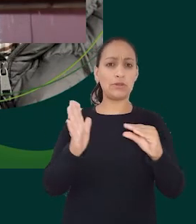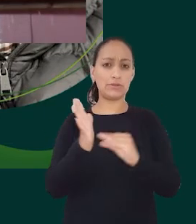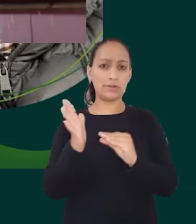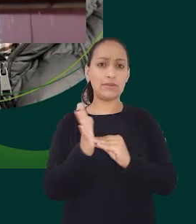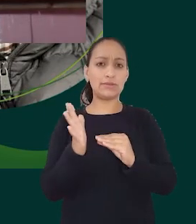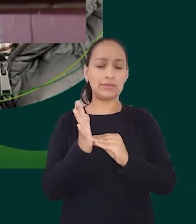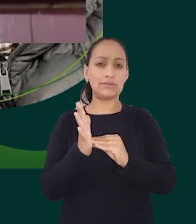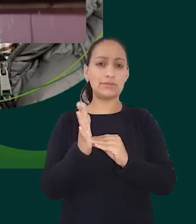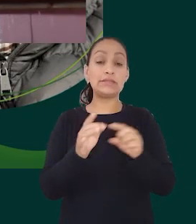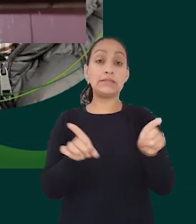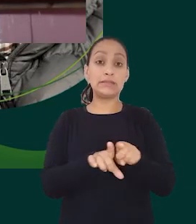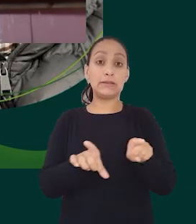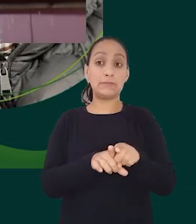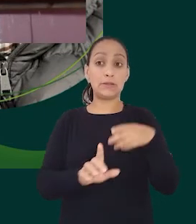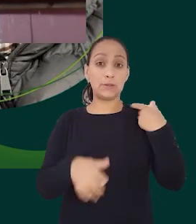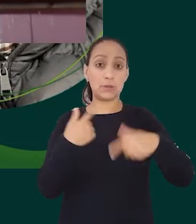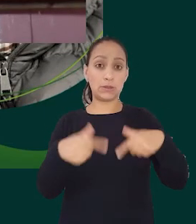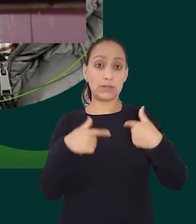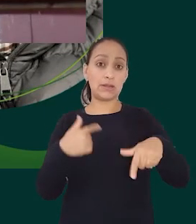e no trabalho